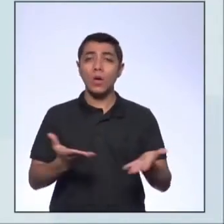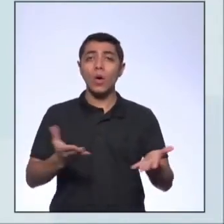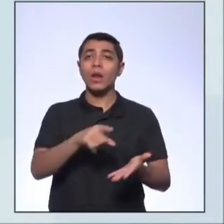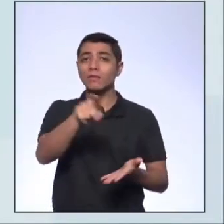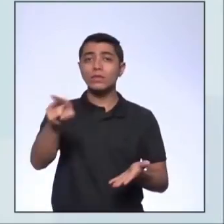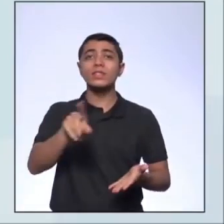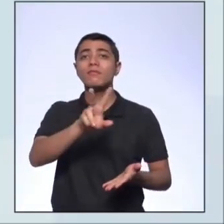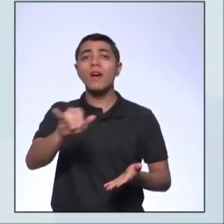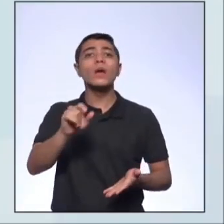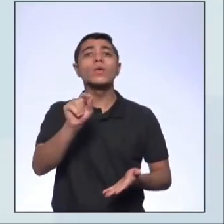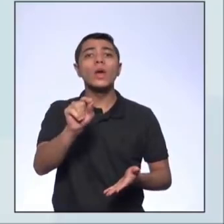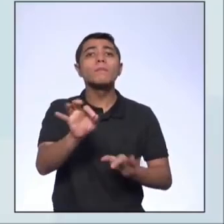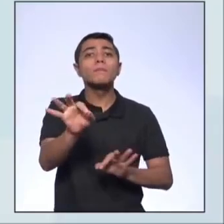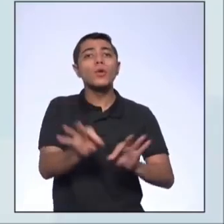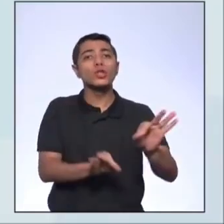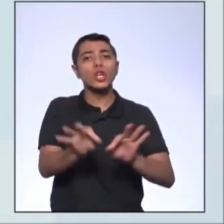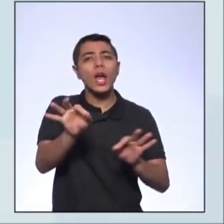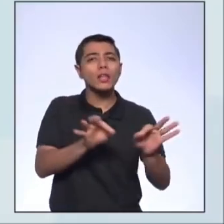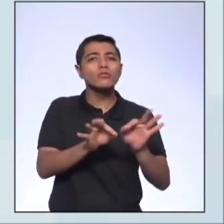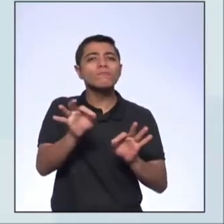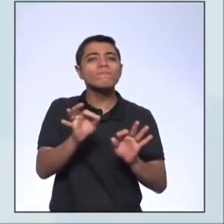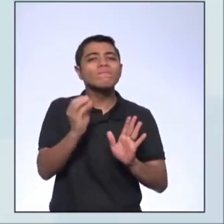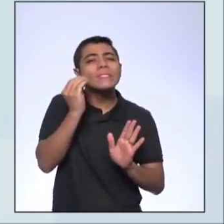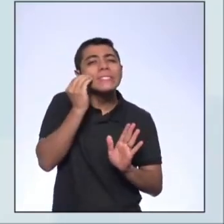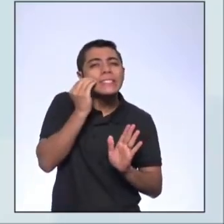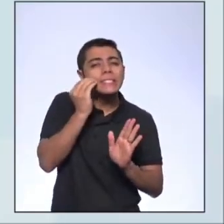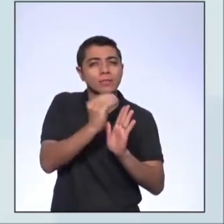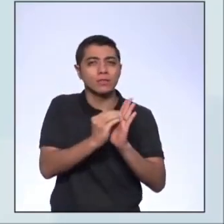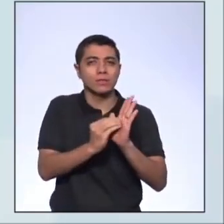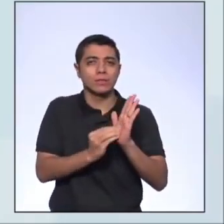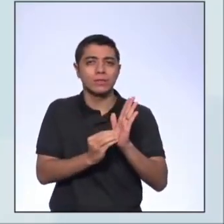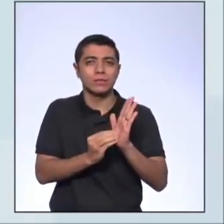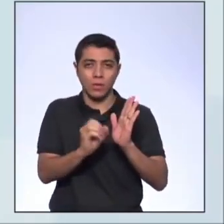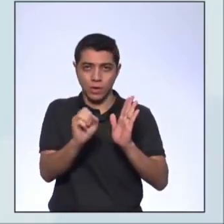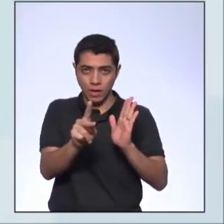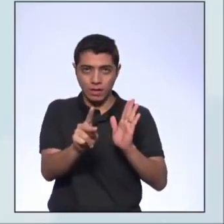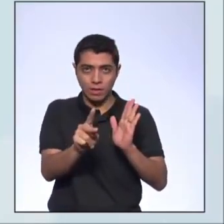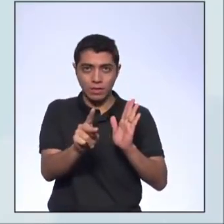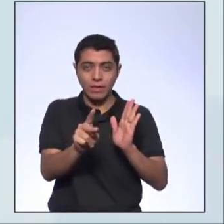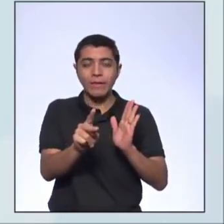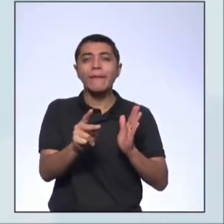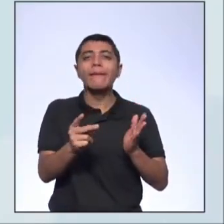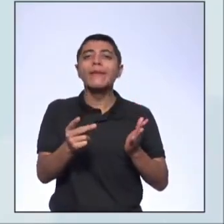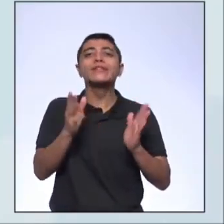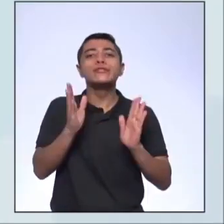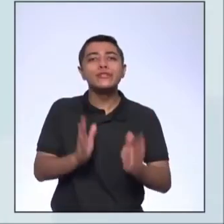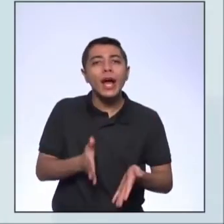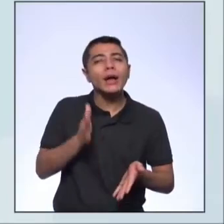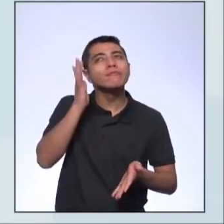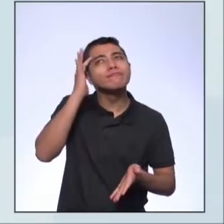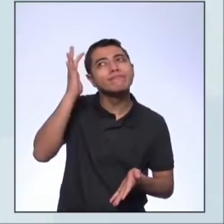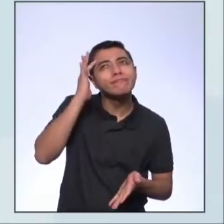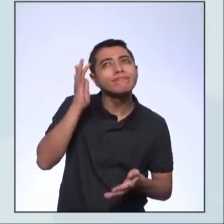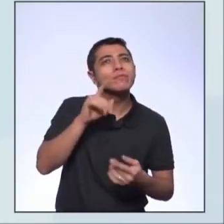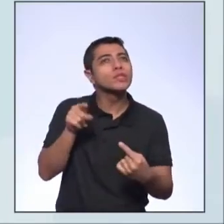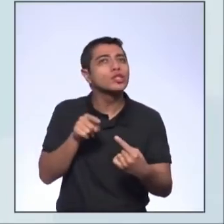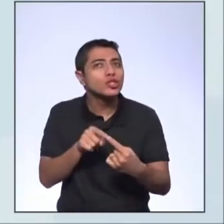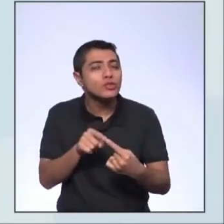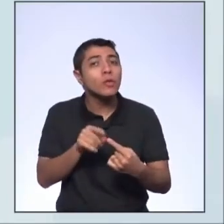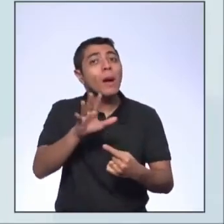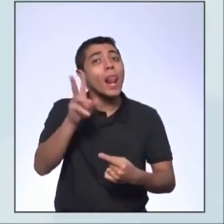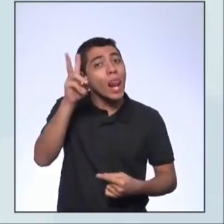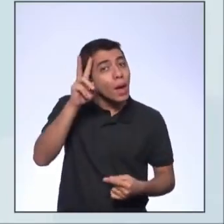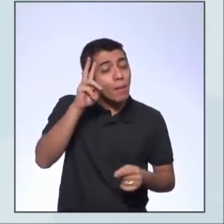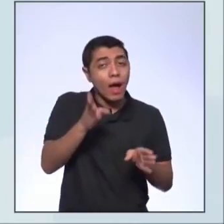lembra? Criar o significado para tudo aquilo que a gente viu. Esboçar esse projeto, pensando aí nessa questão da visão sistêmica ou na visão de